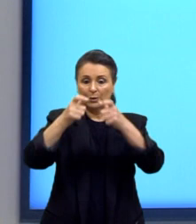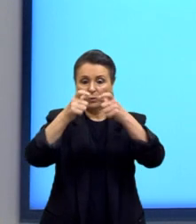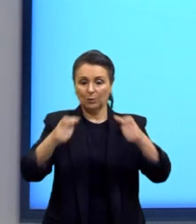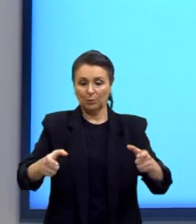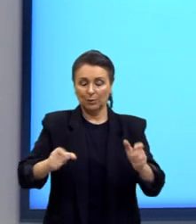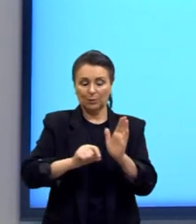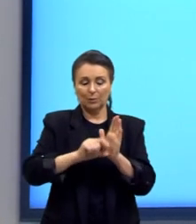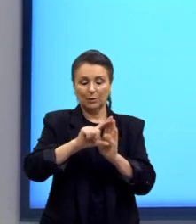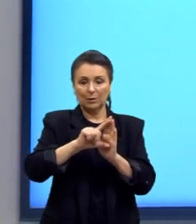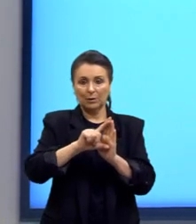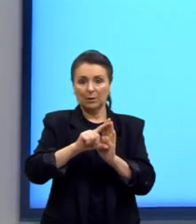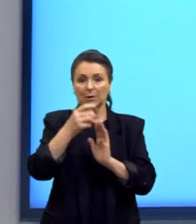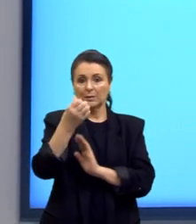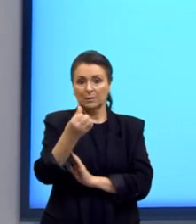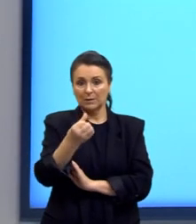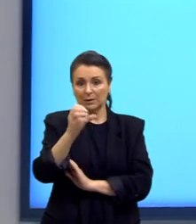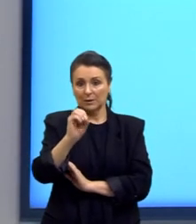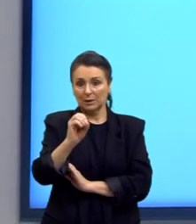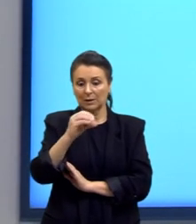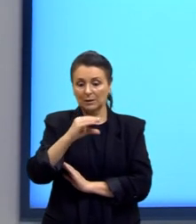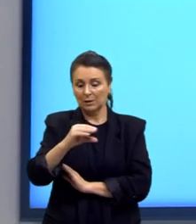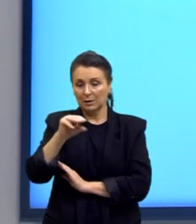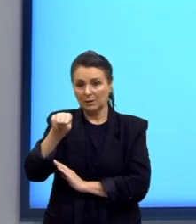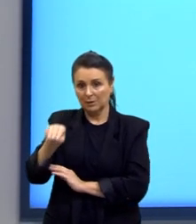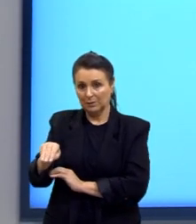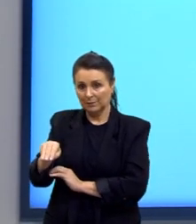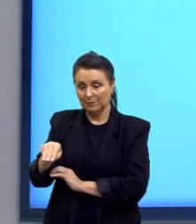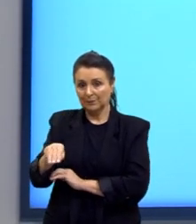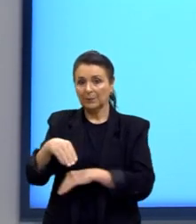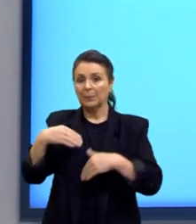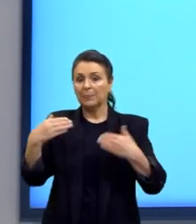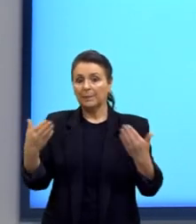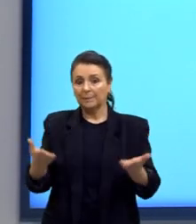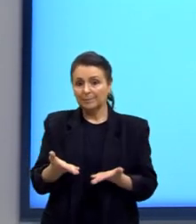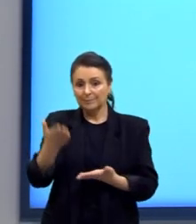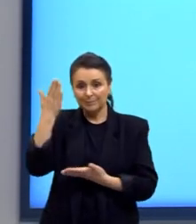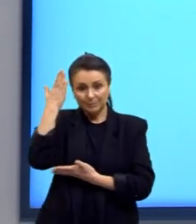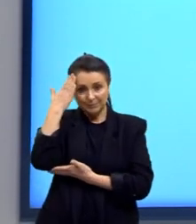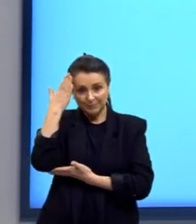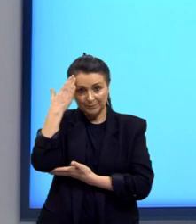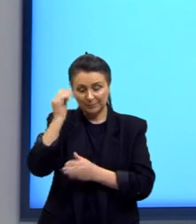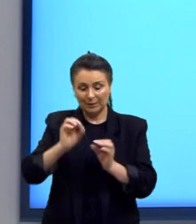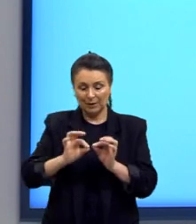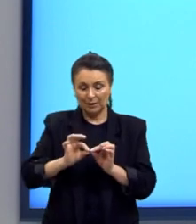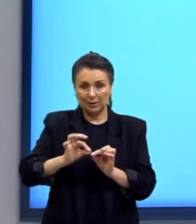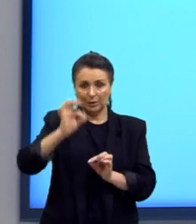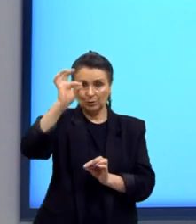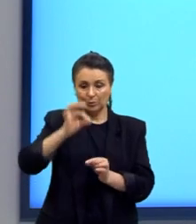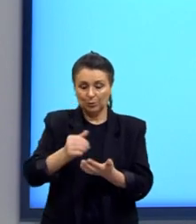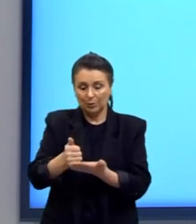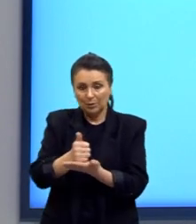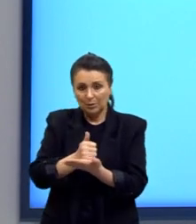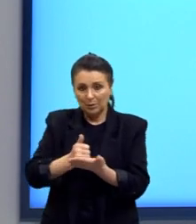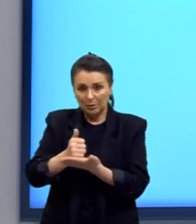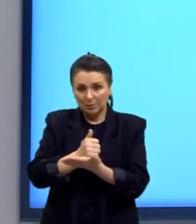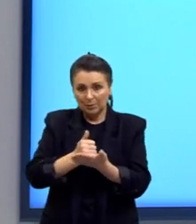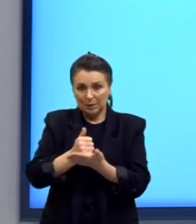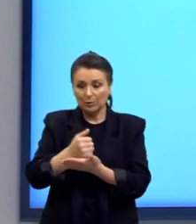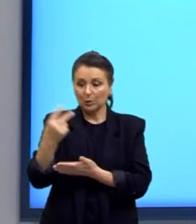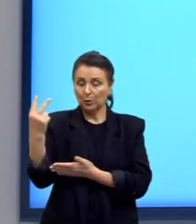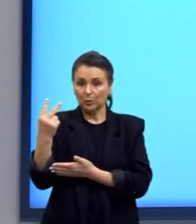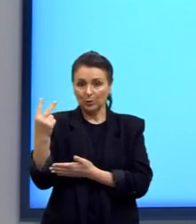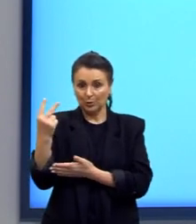maior é de 60 centímetros agora nós sabemos altura e base dos